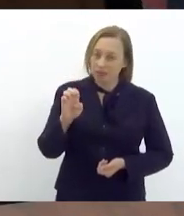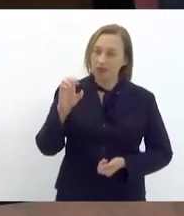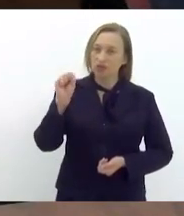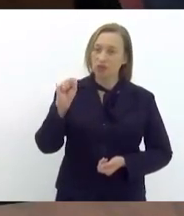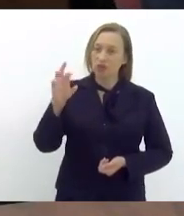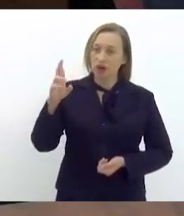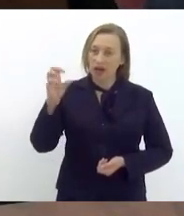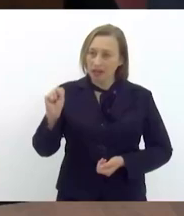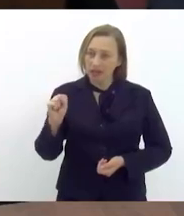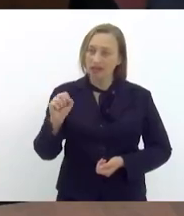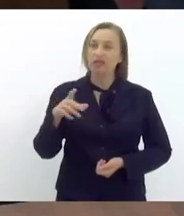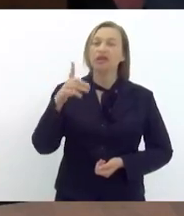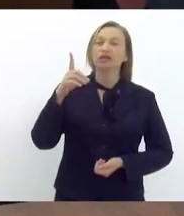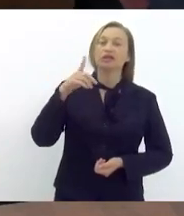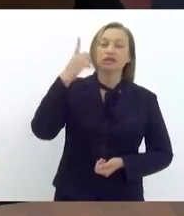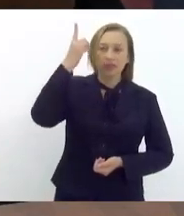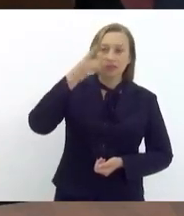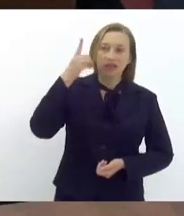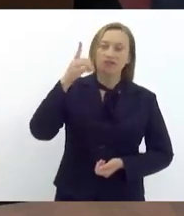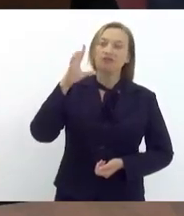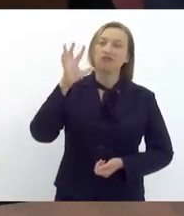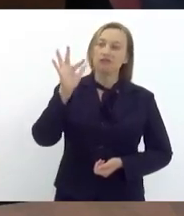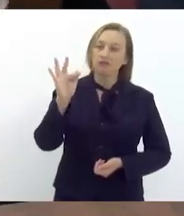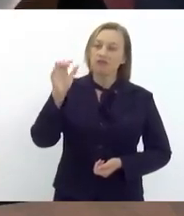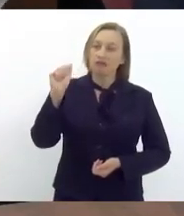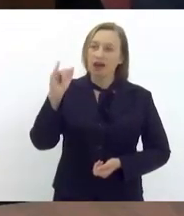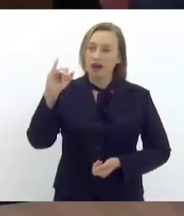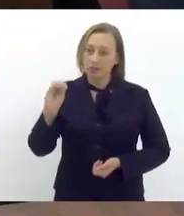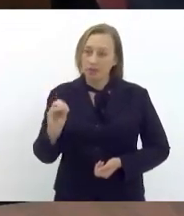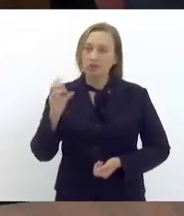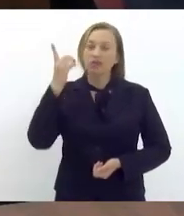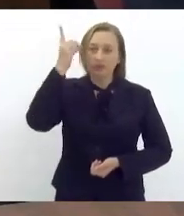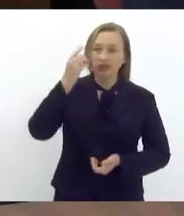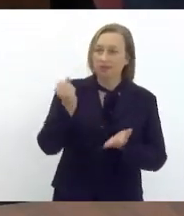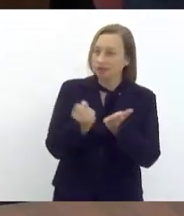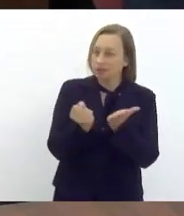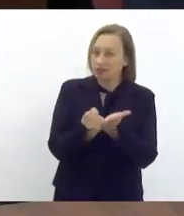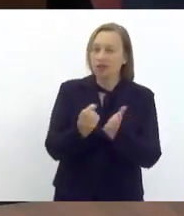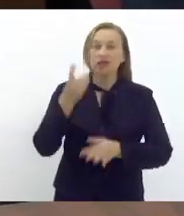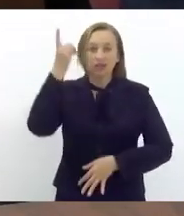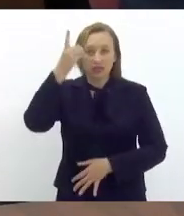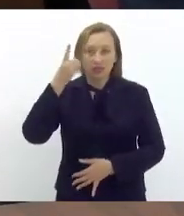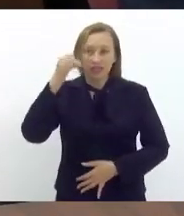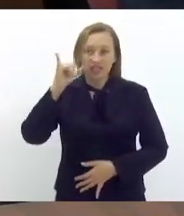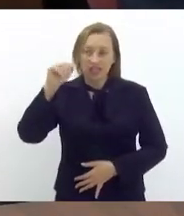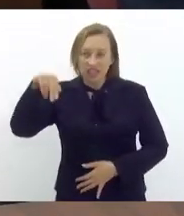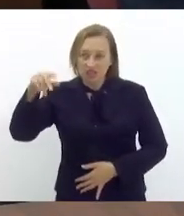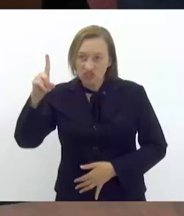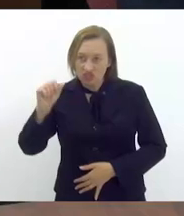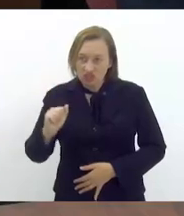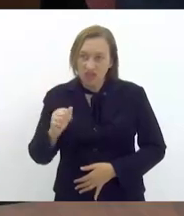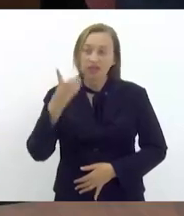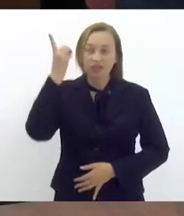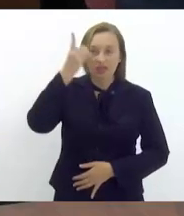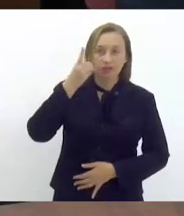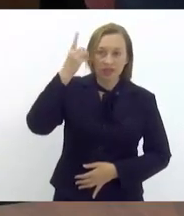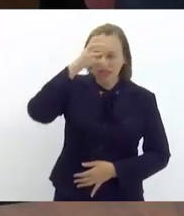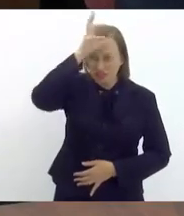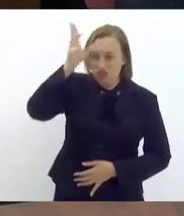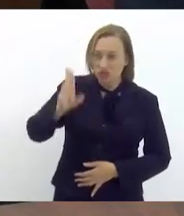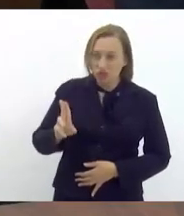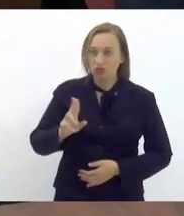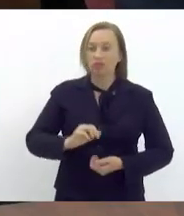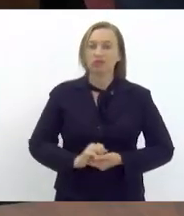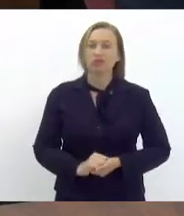Fábio Sil deputado Fábio Silva deputado Sabuel Malafaia deputado da Índia Armelal e deputado da Tia Ju